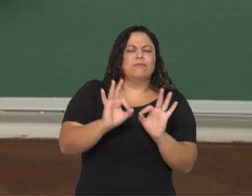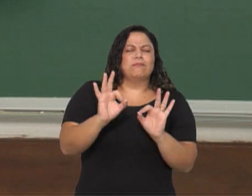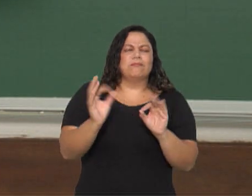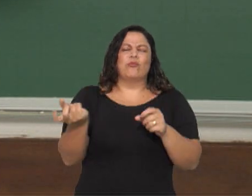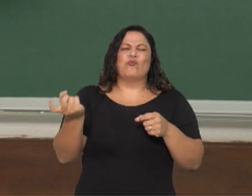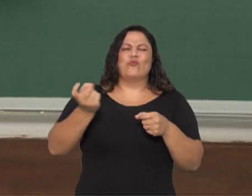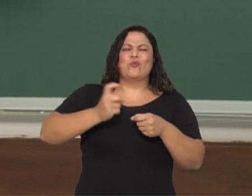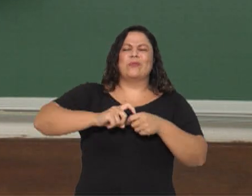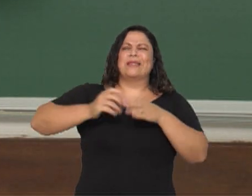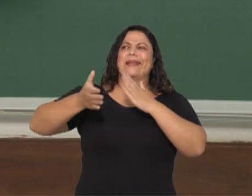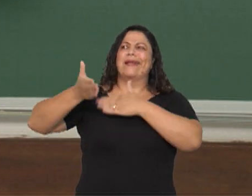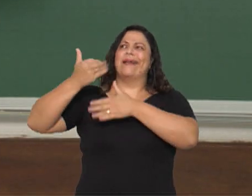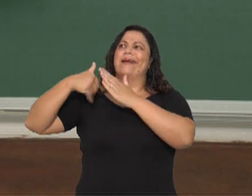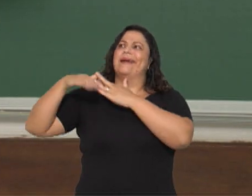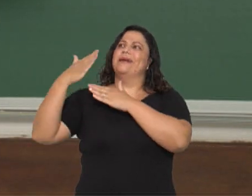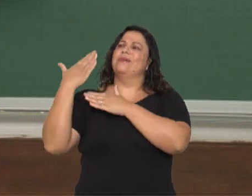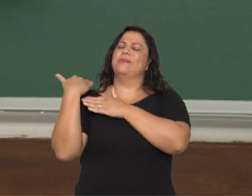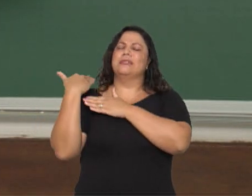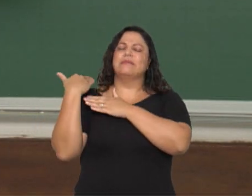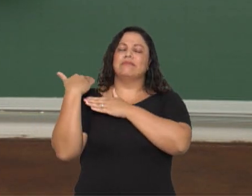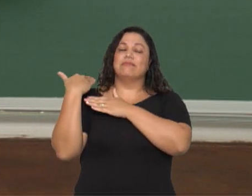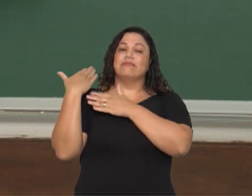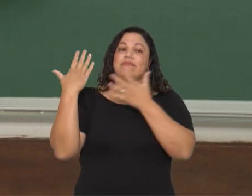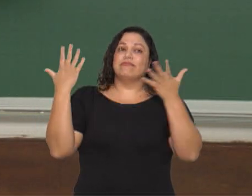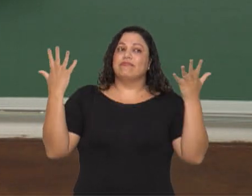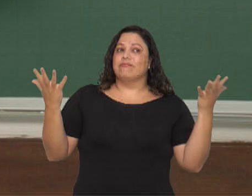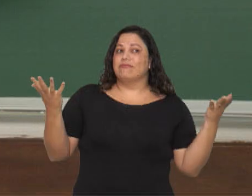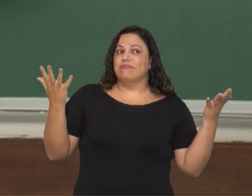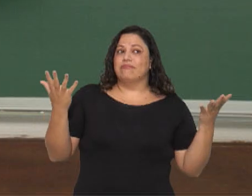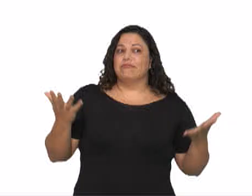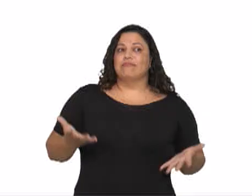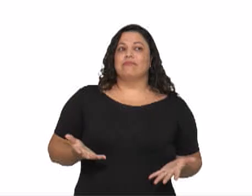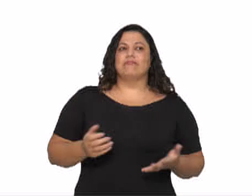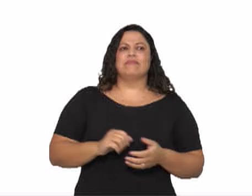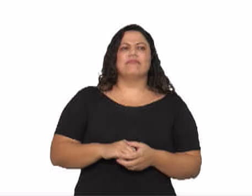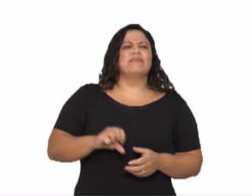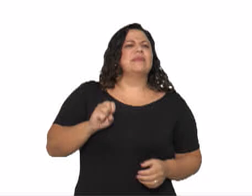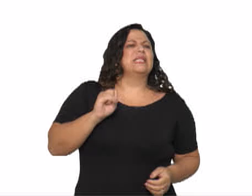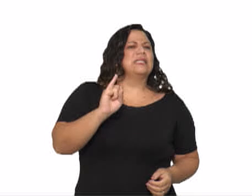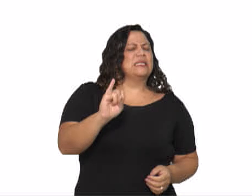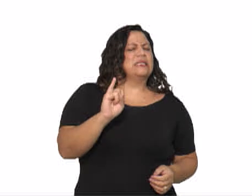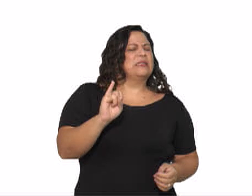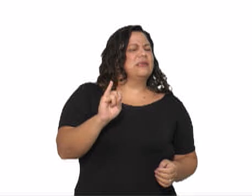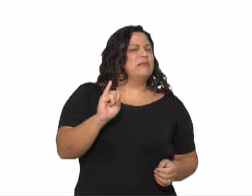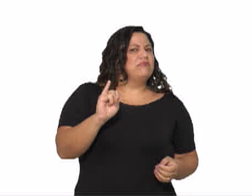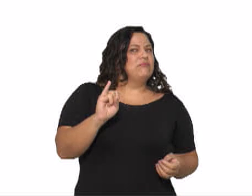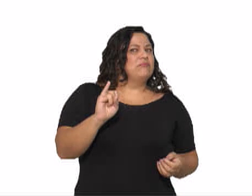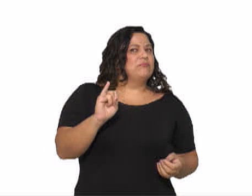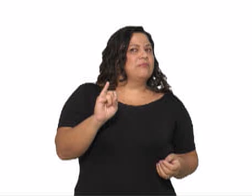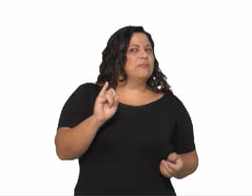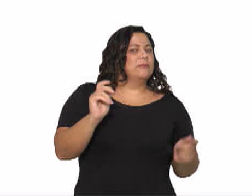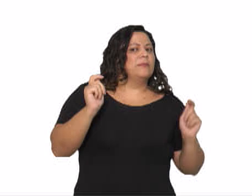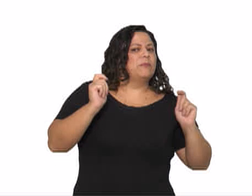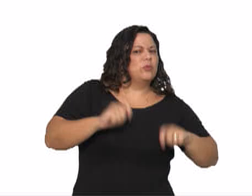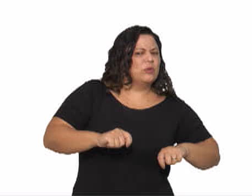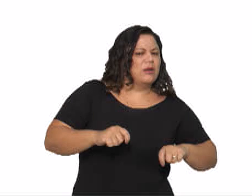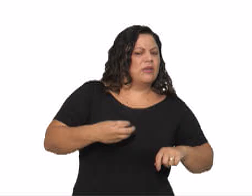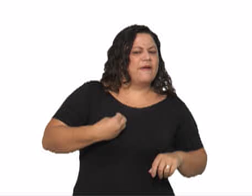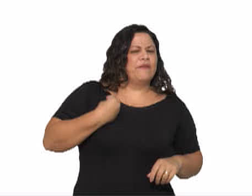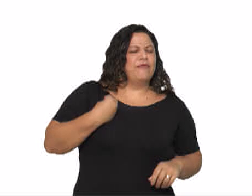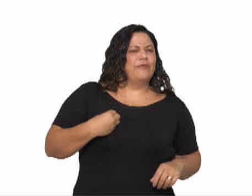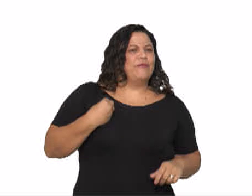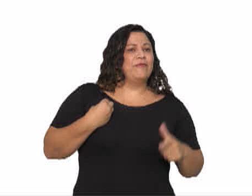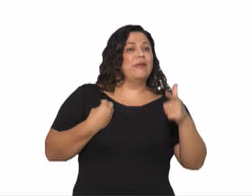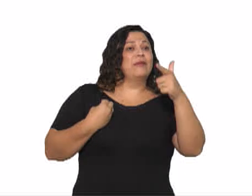com os dois textos do Gaturro. Se pudiera vivir novamente, é um verso que aparece no texto que eu